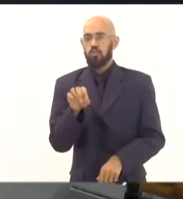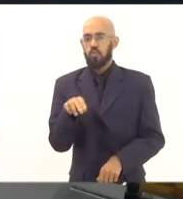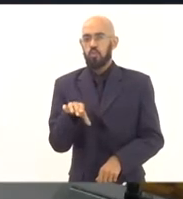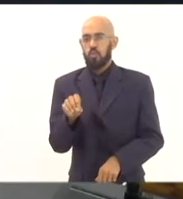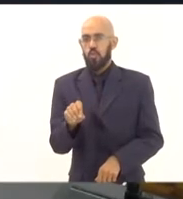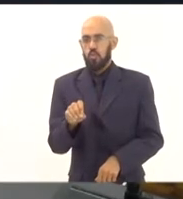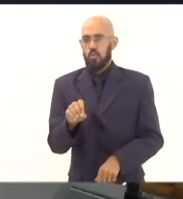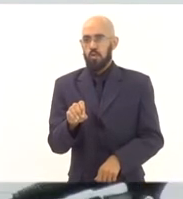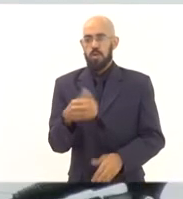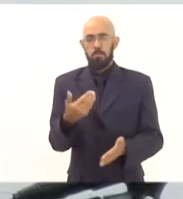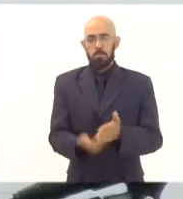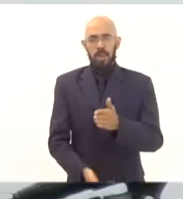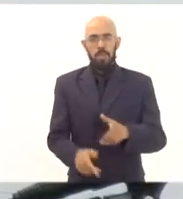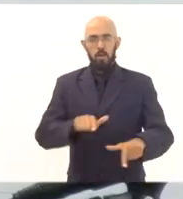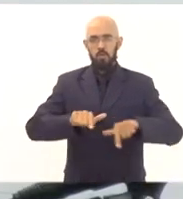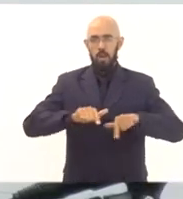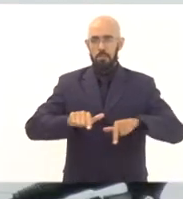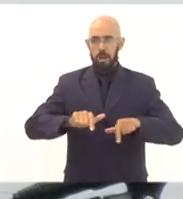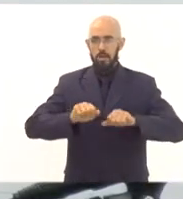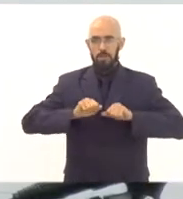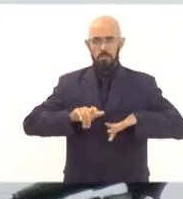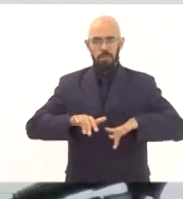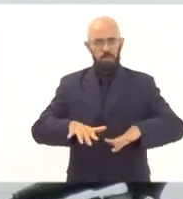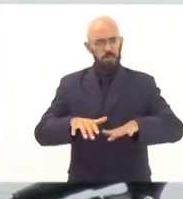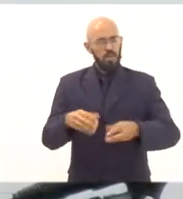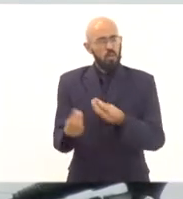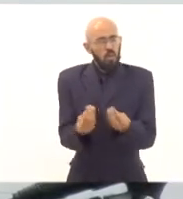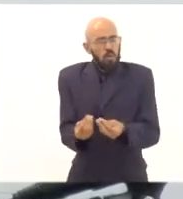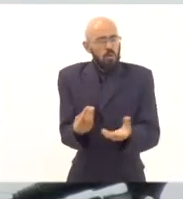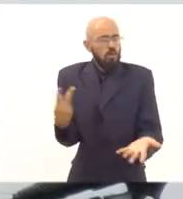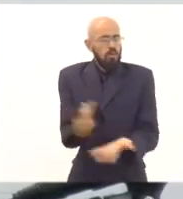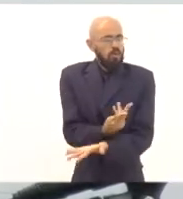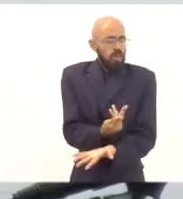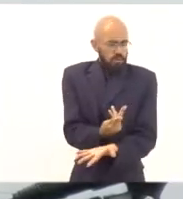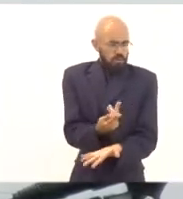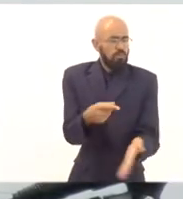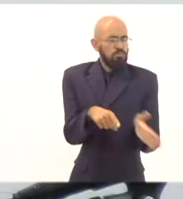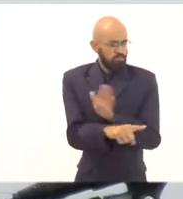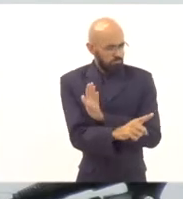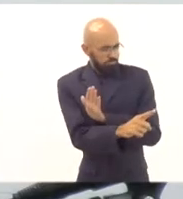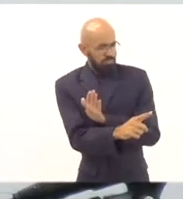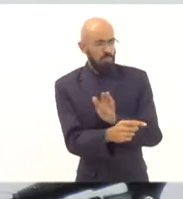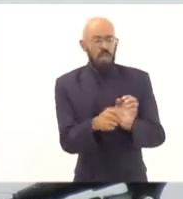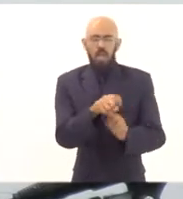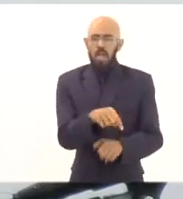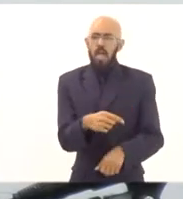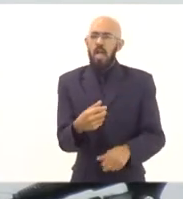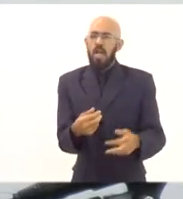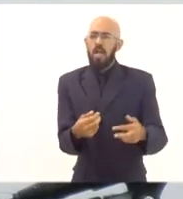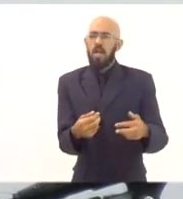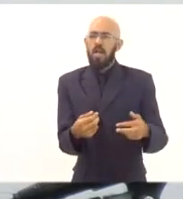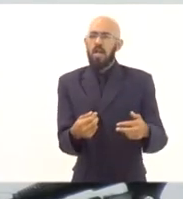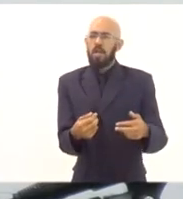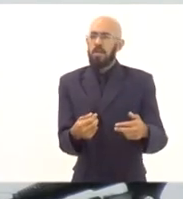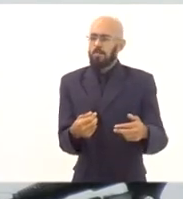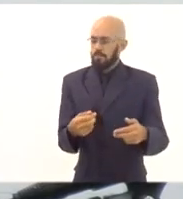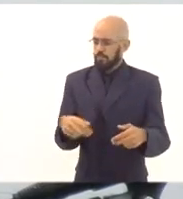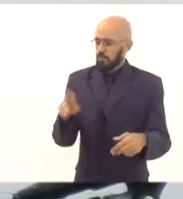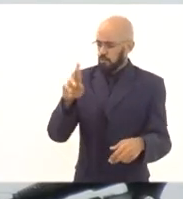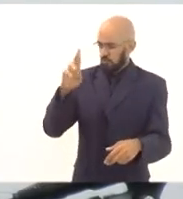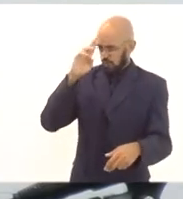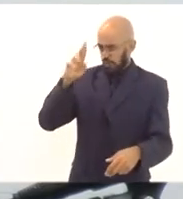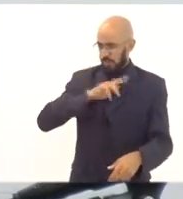do trabalho durante a pandemia como é que isso fica tão eu acho que são perguntas senhor presidente